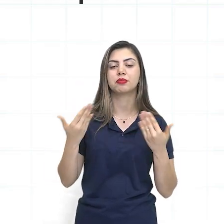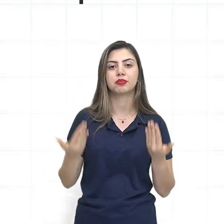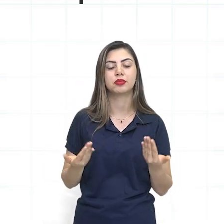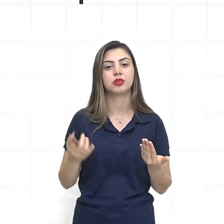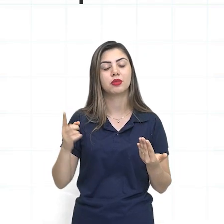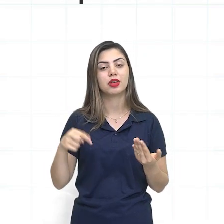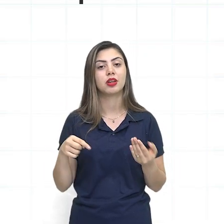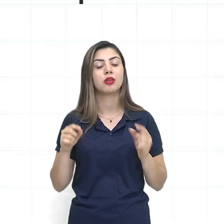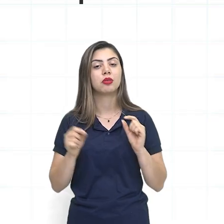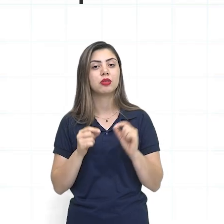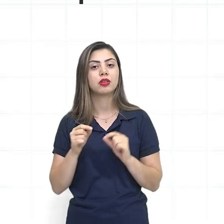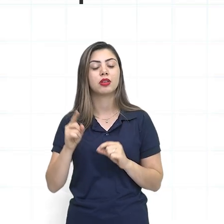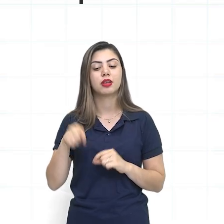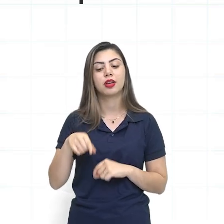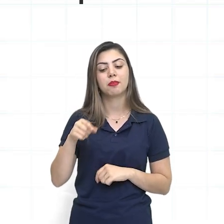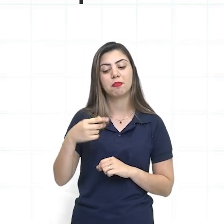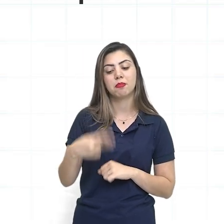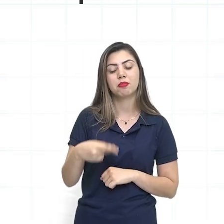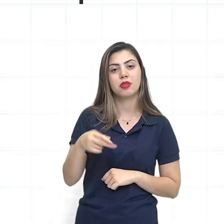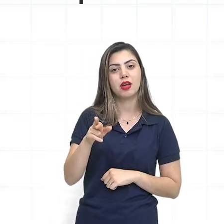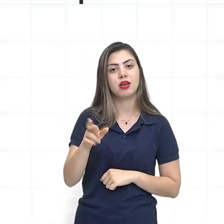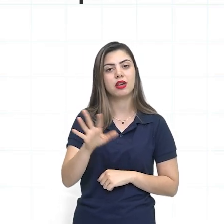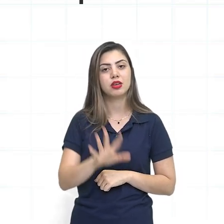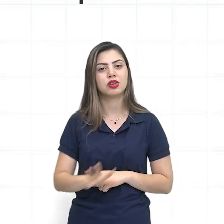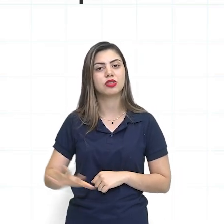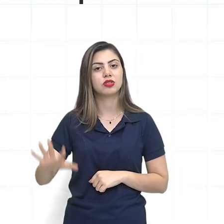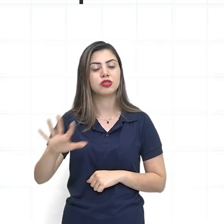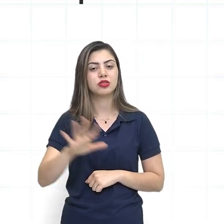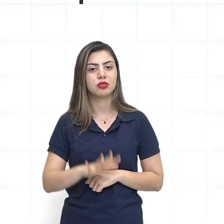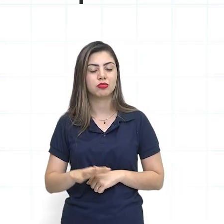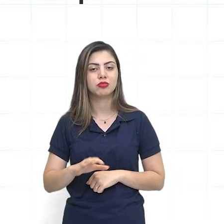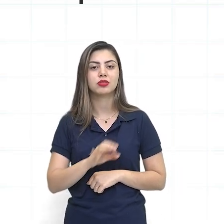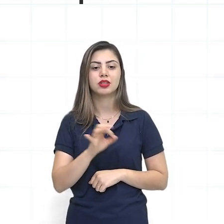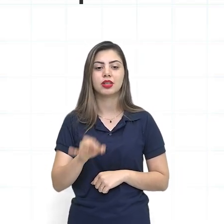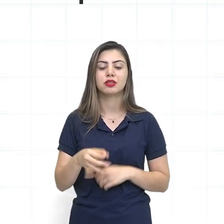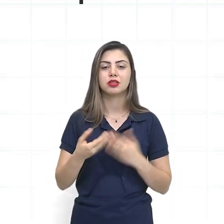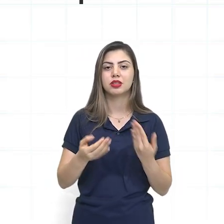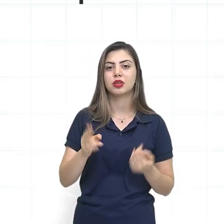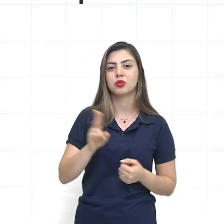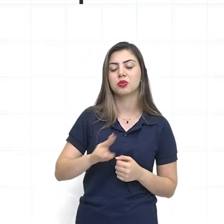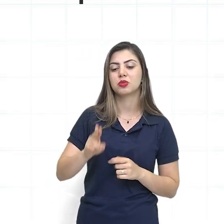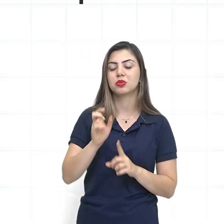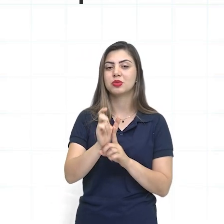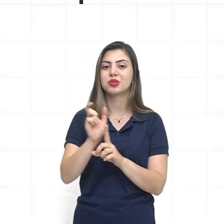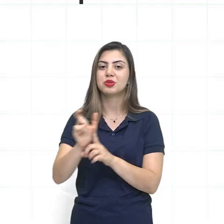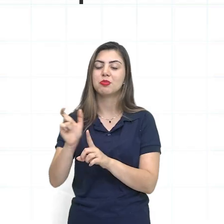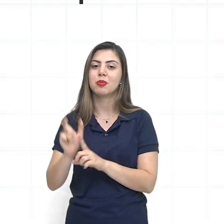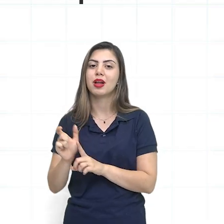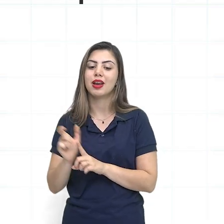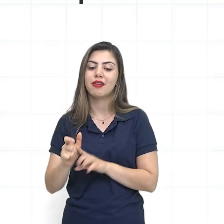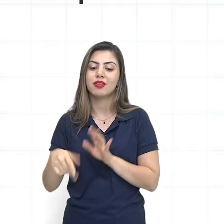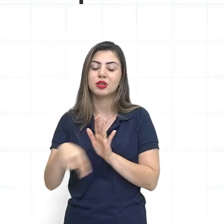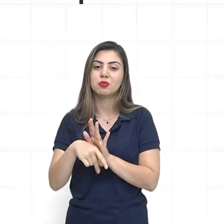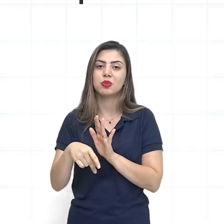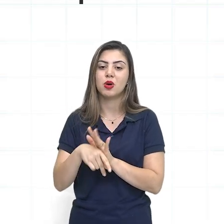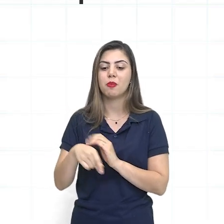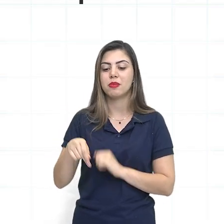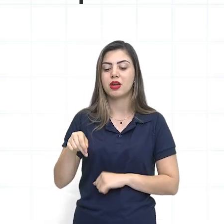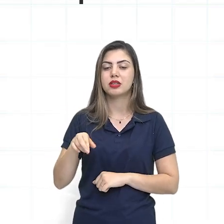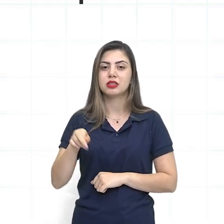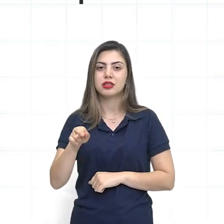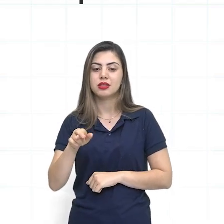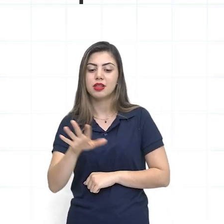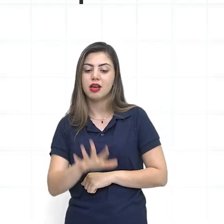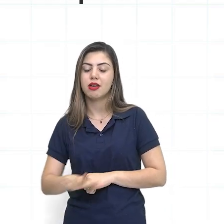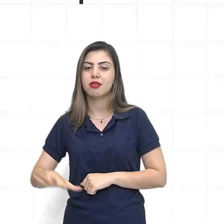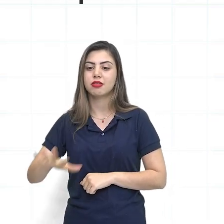ser uma linguagem regionalista, ou seja, que ela tem a ver com palavras e expressões que são